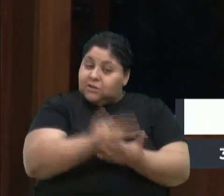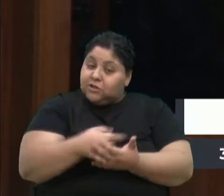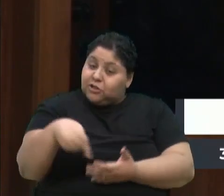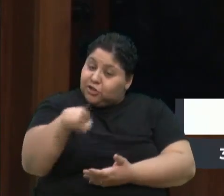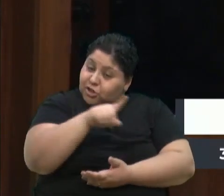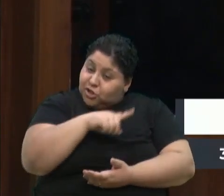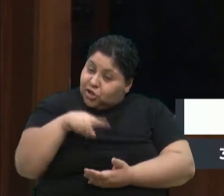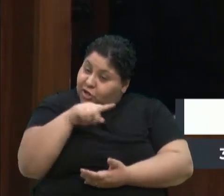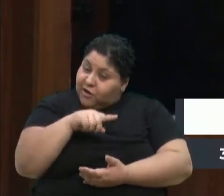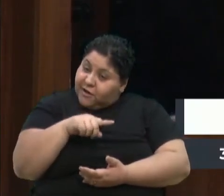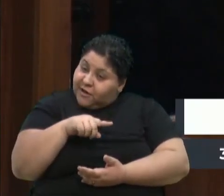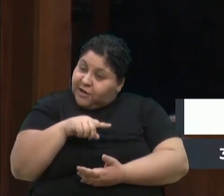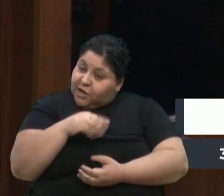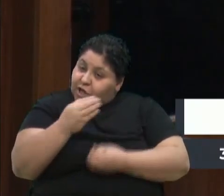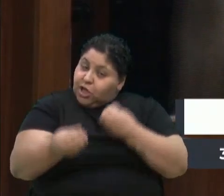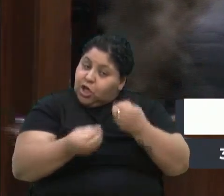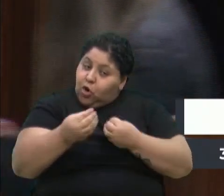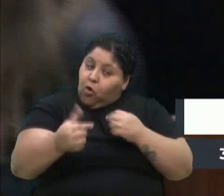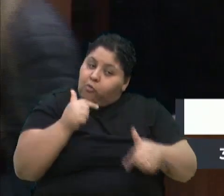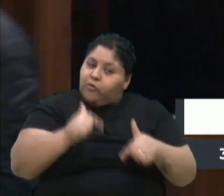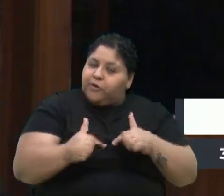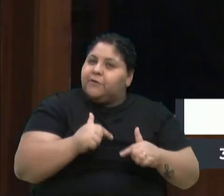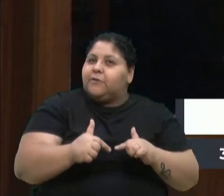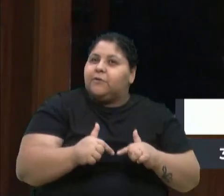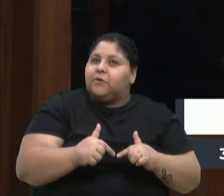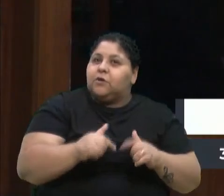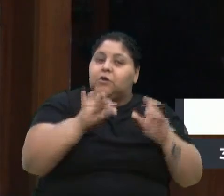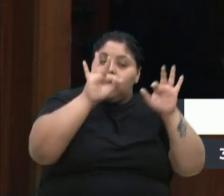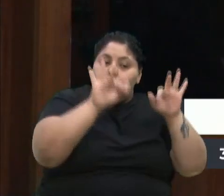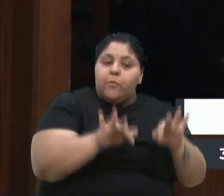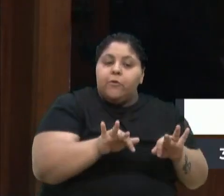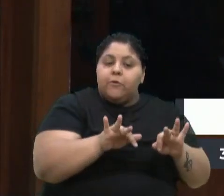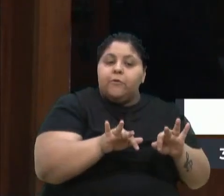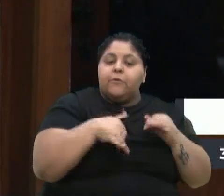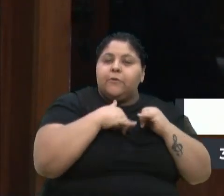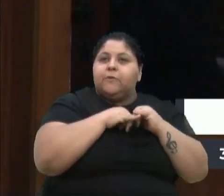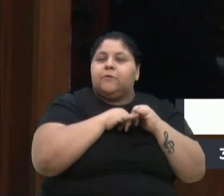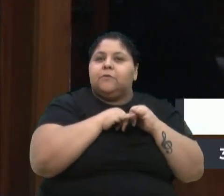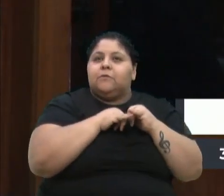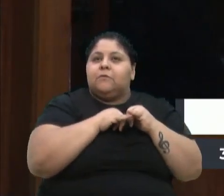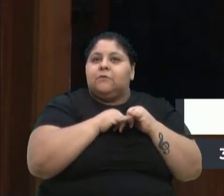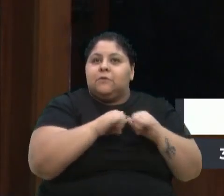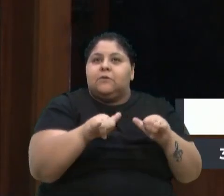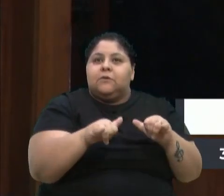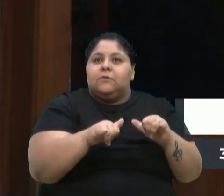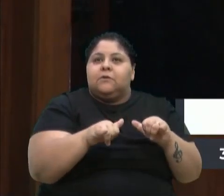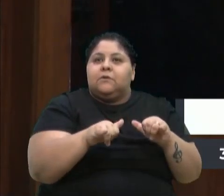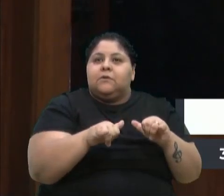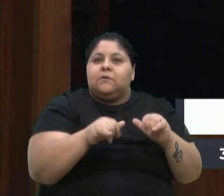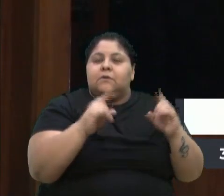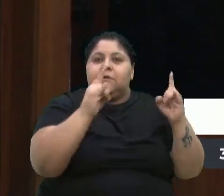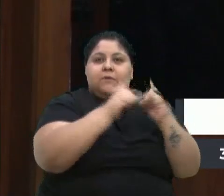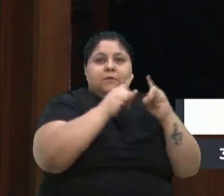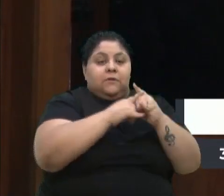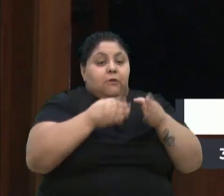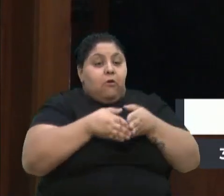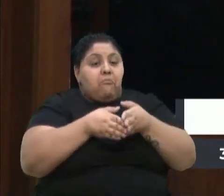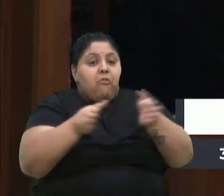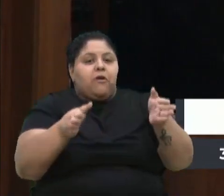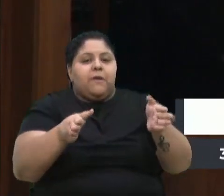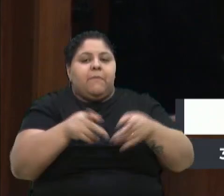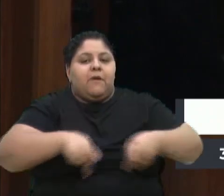na nossa metodologia de trabalho. Por fim, informamos que a SEM está de portas abertas à população